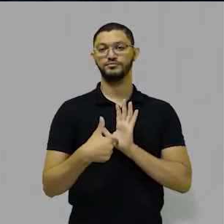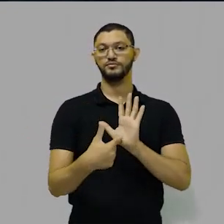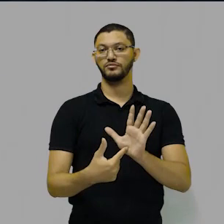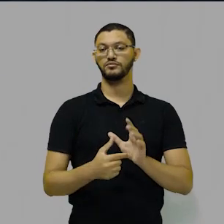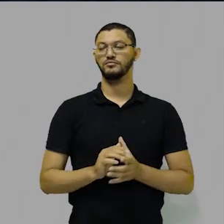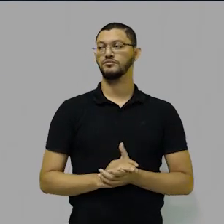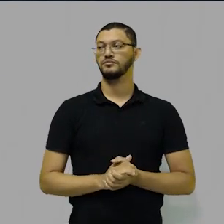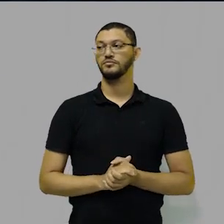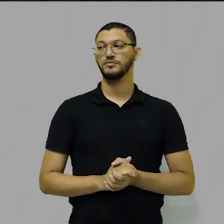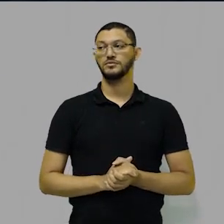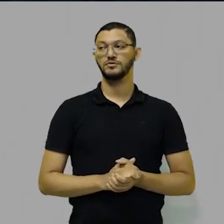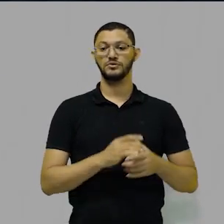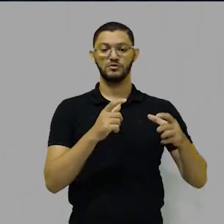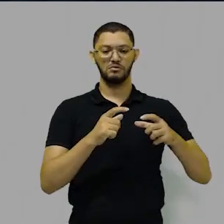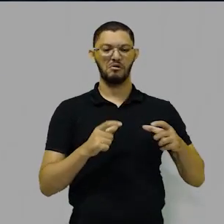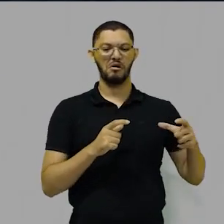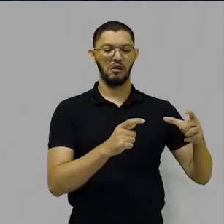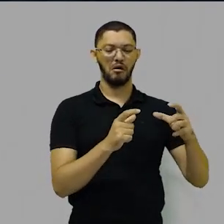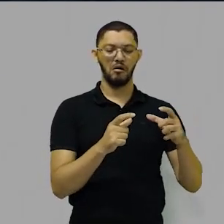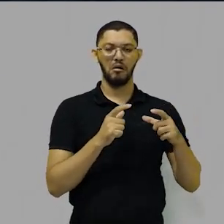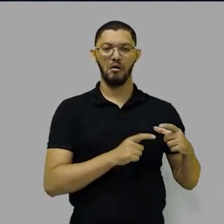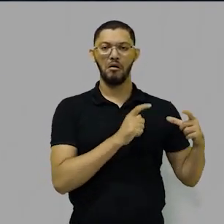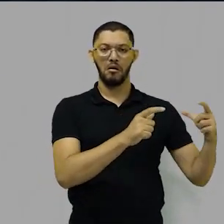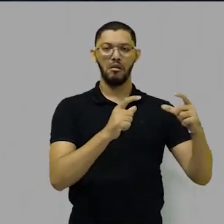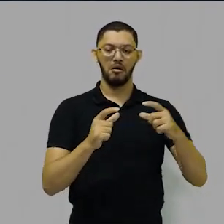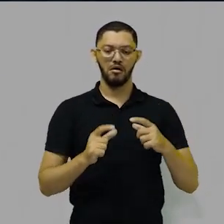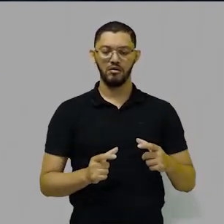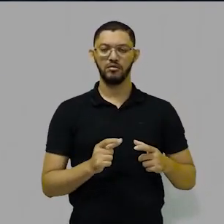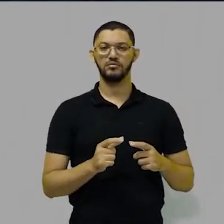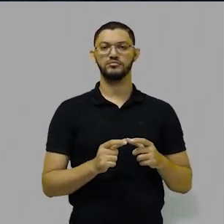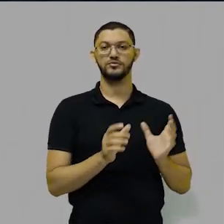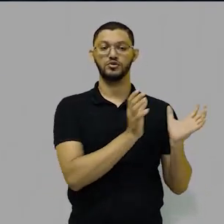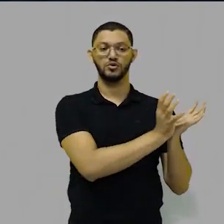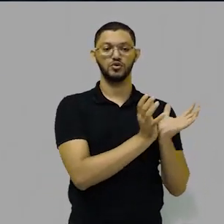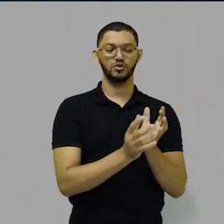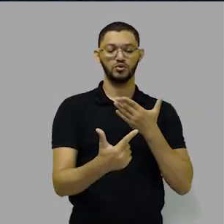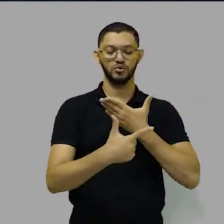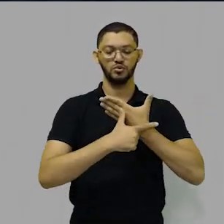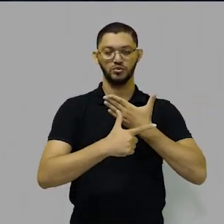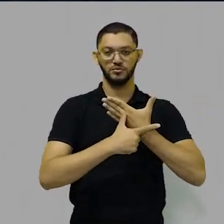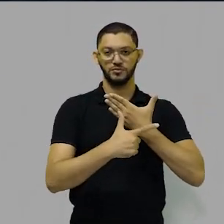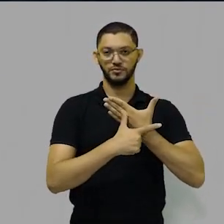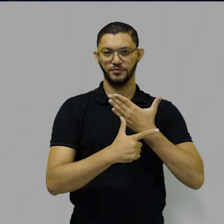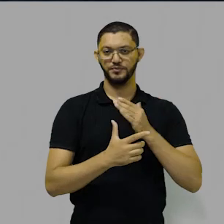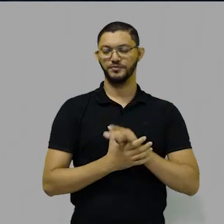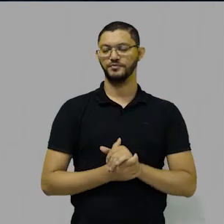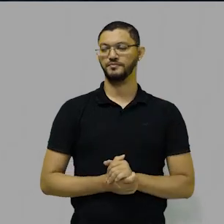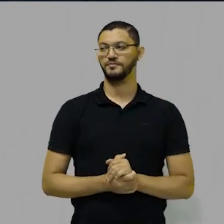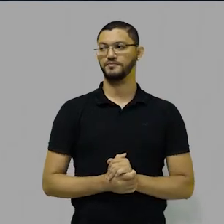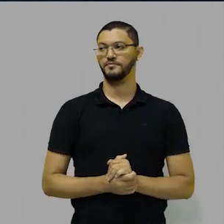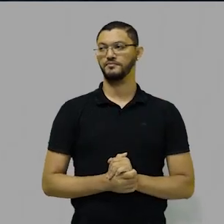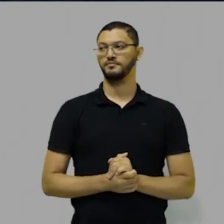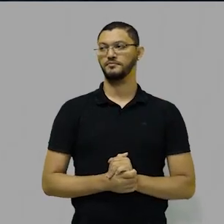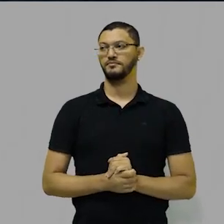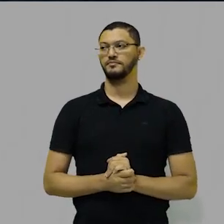indica posição, localização do grupo funcional,